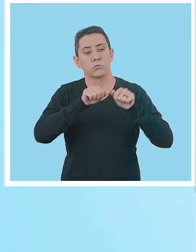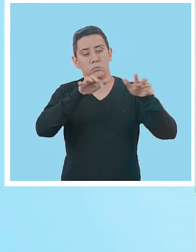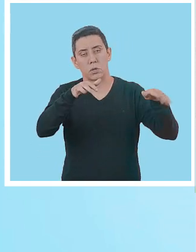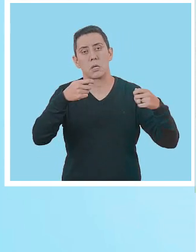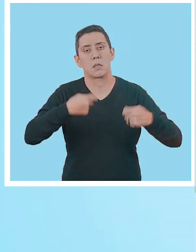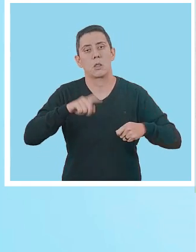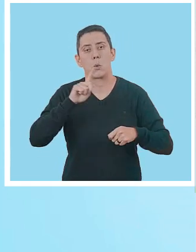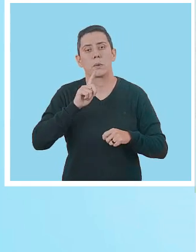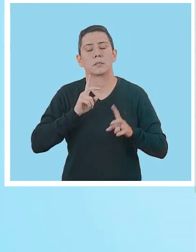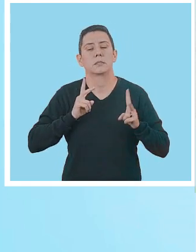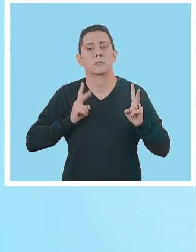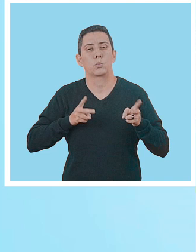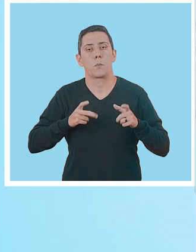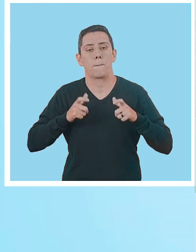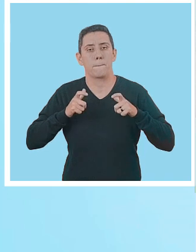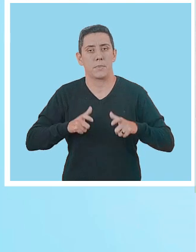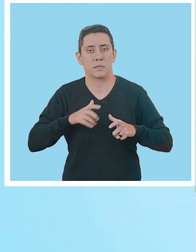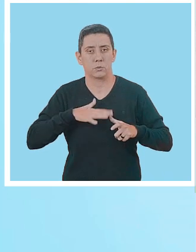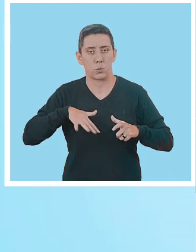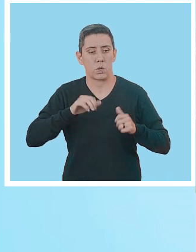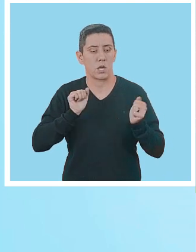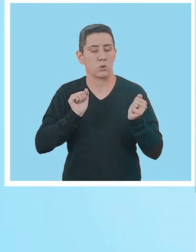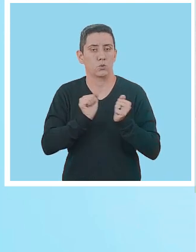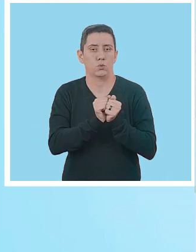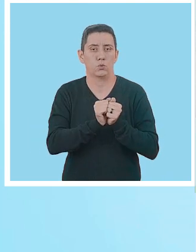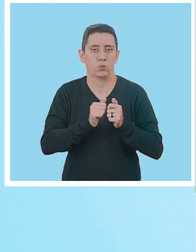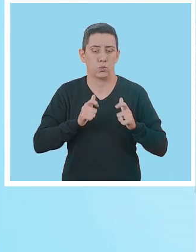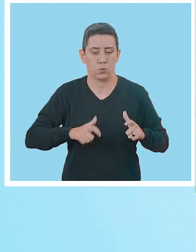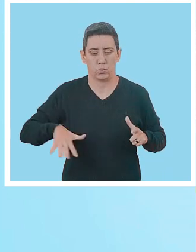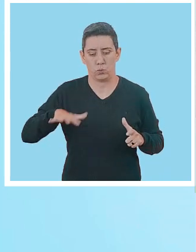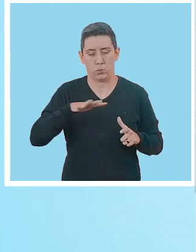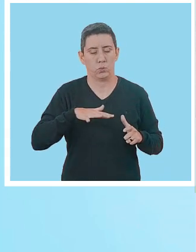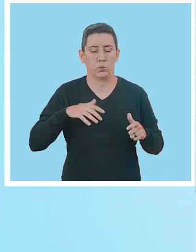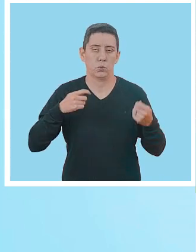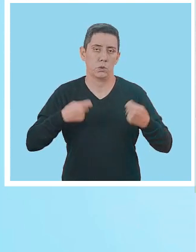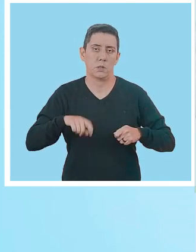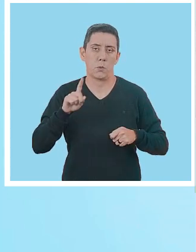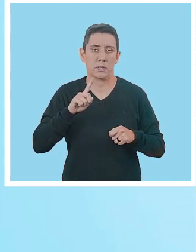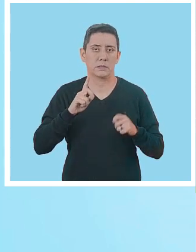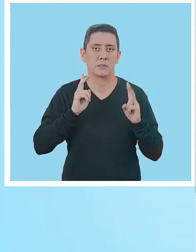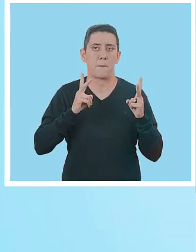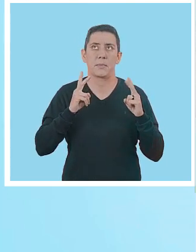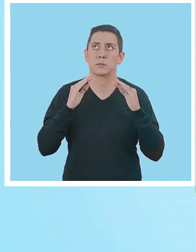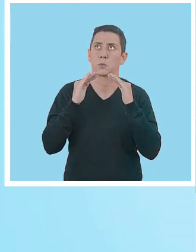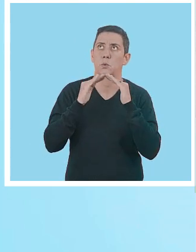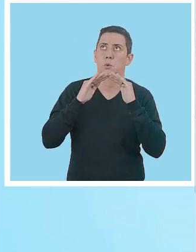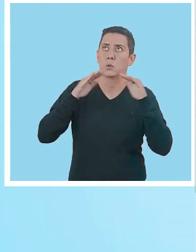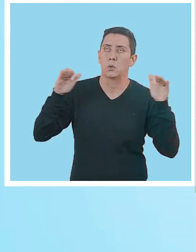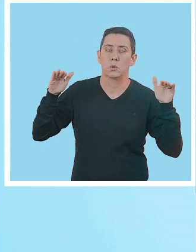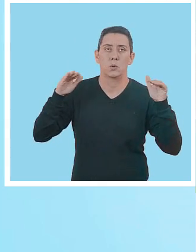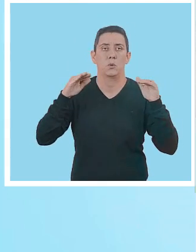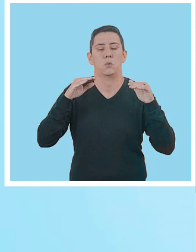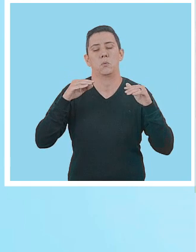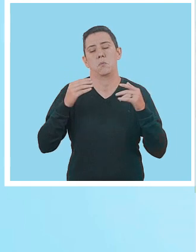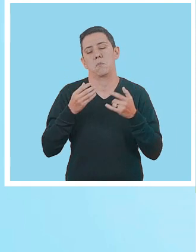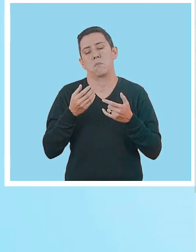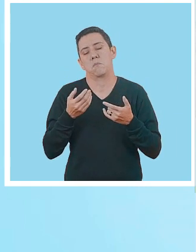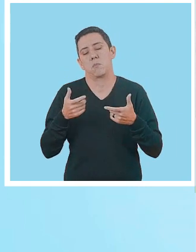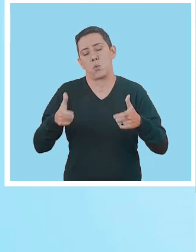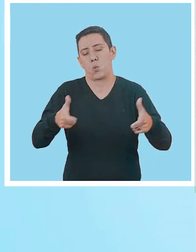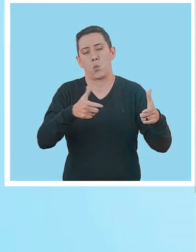estar a geração junto né No mesmo lugar no mesmo telhado no Jardim seja lá onde for